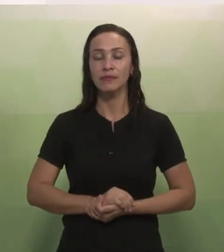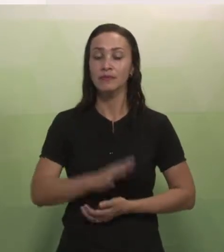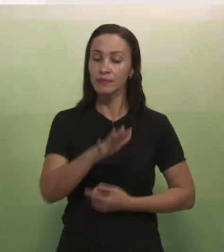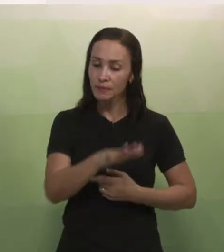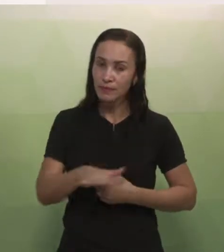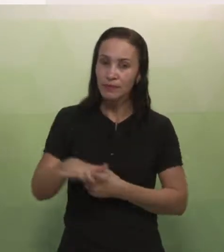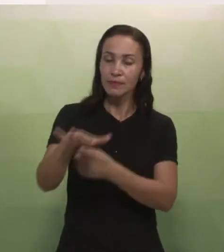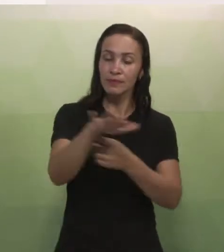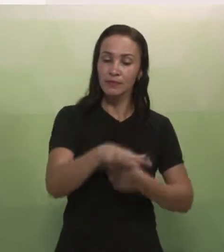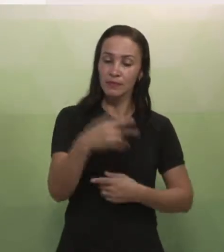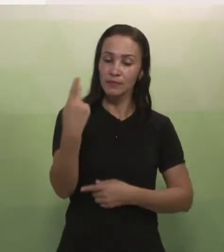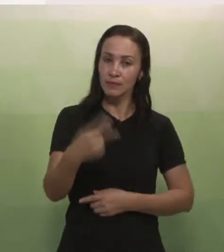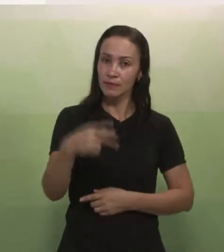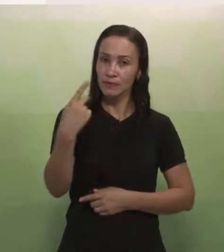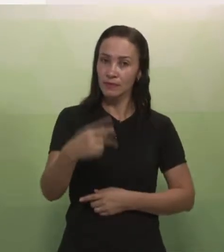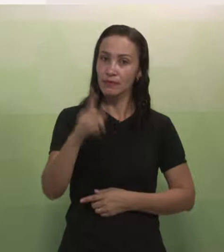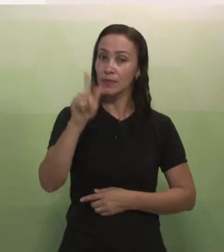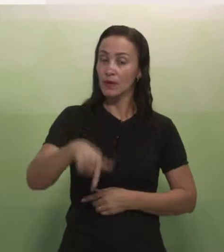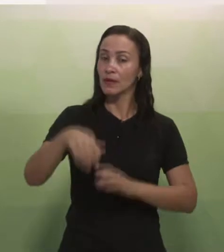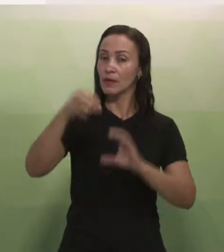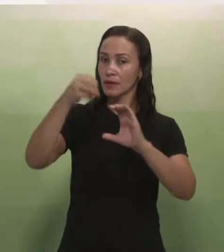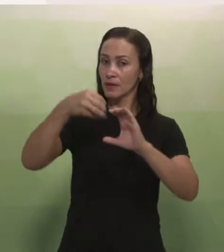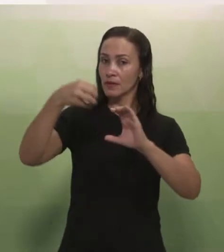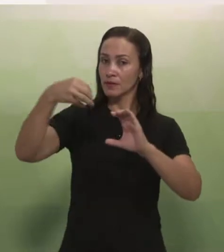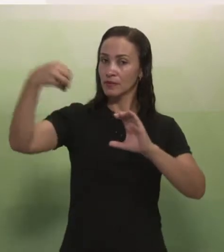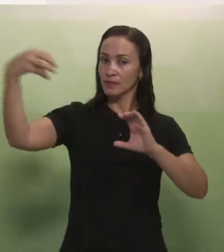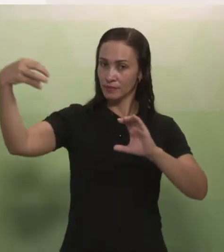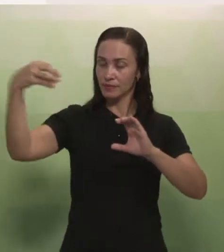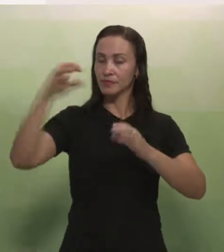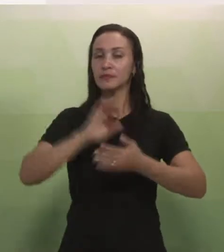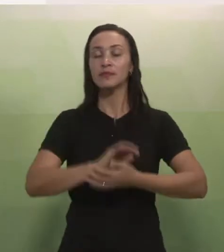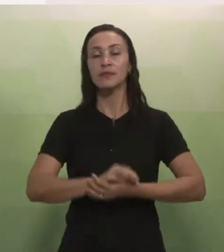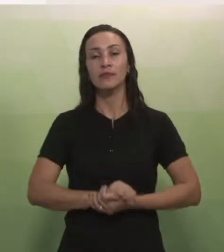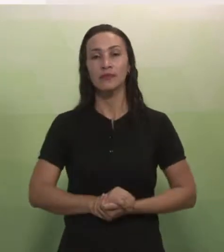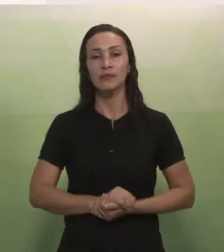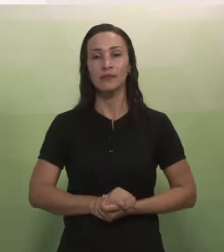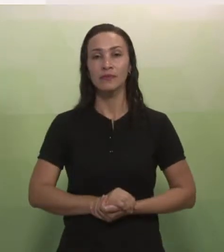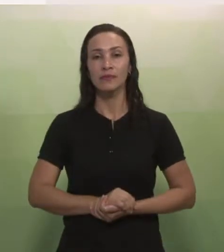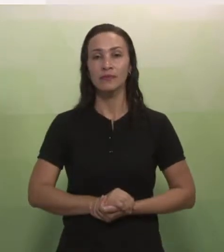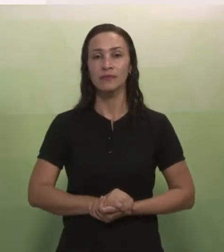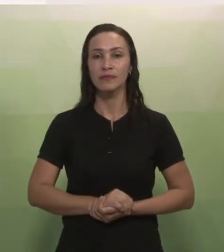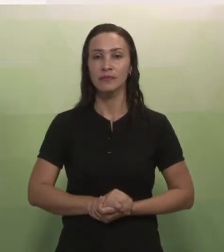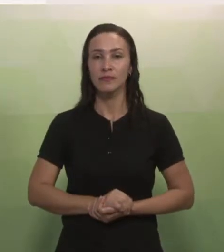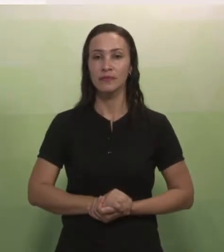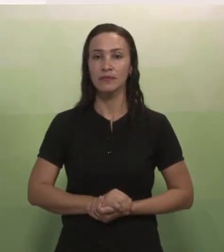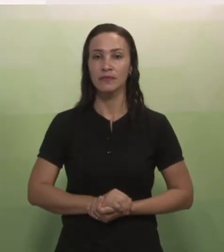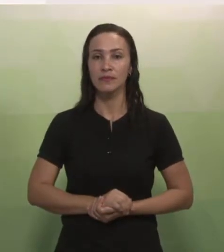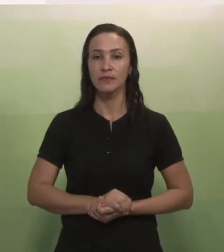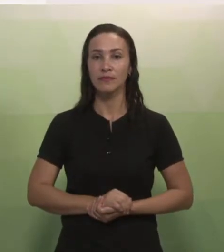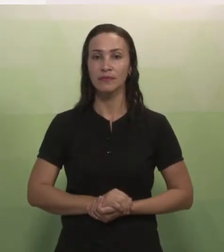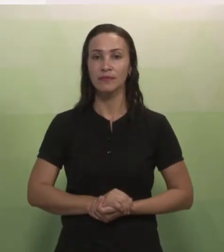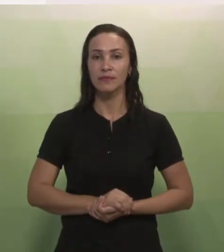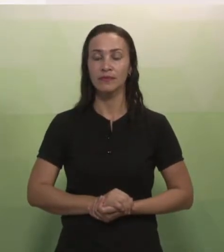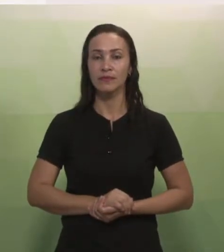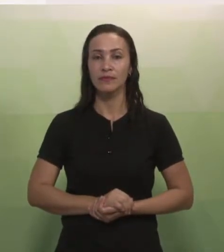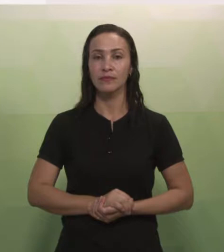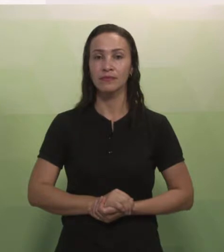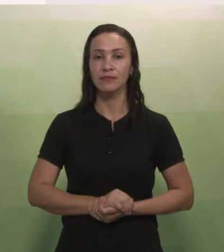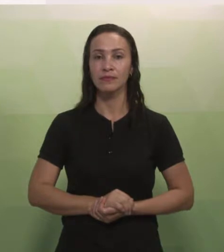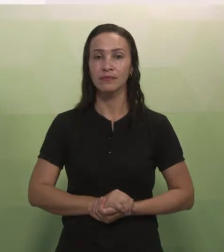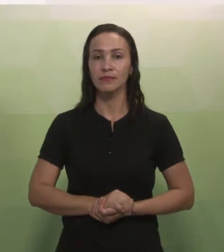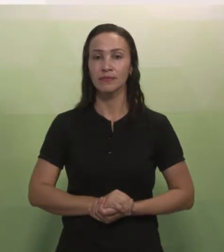no âmbito do nosso Centro de Referência em Formação e Educação à Distância, né?